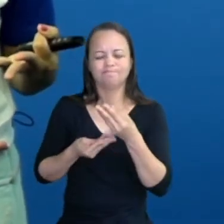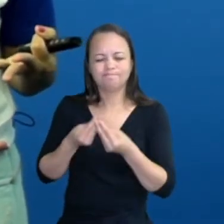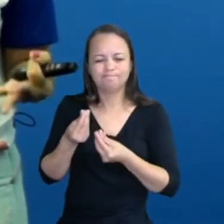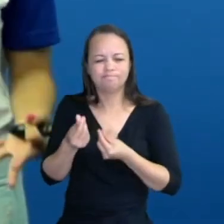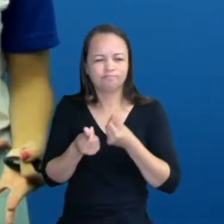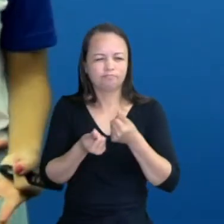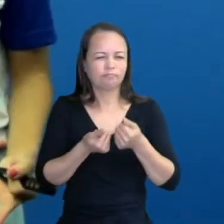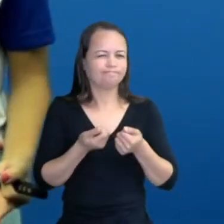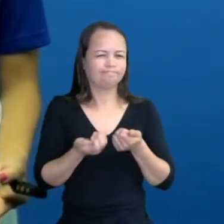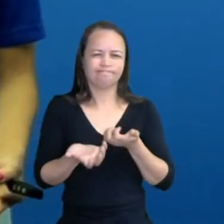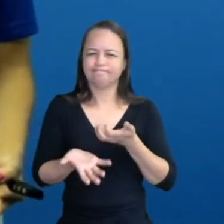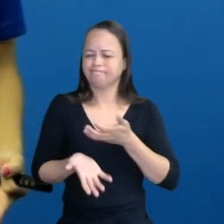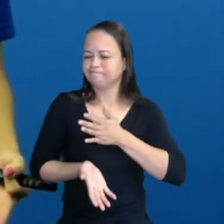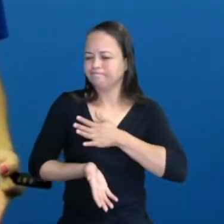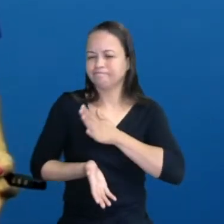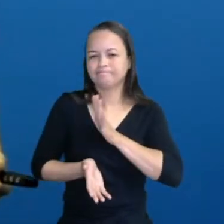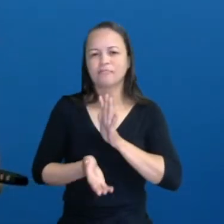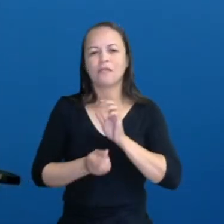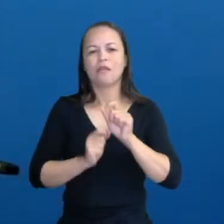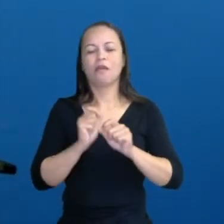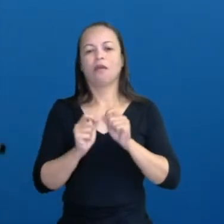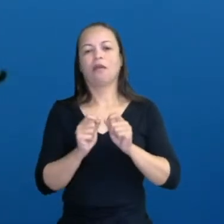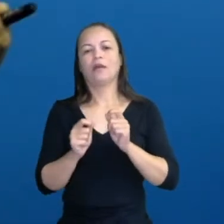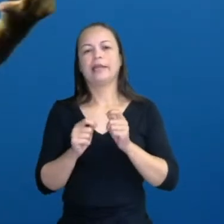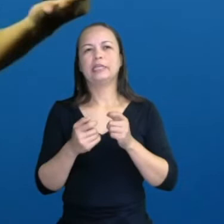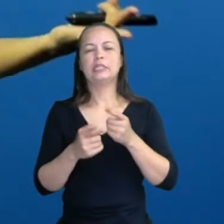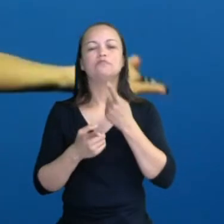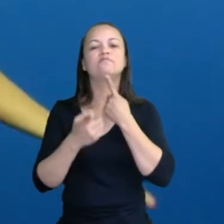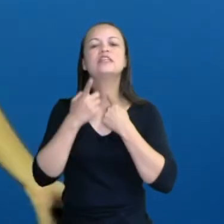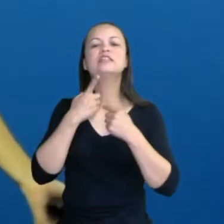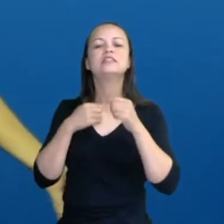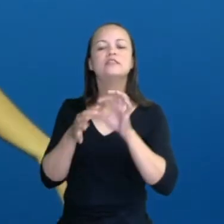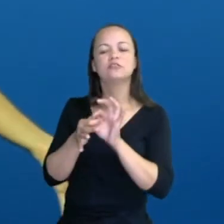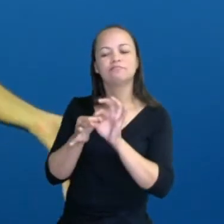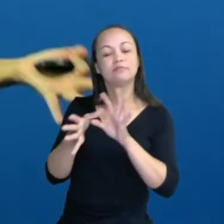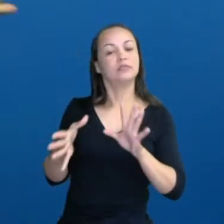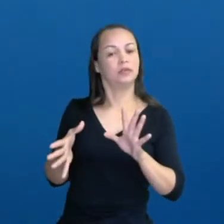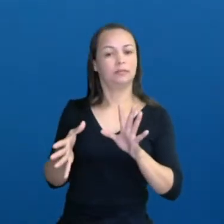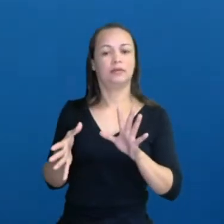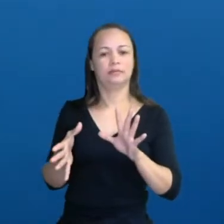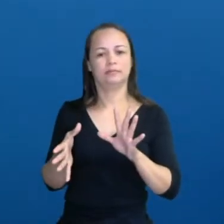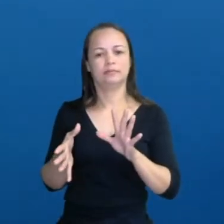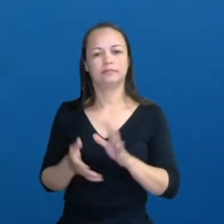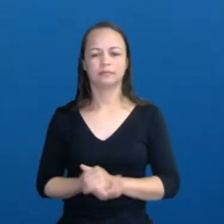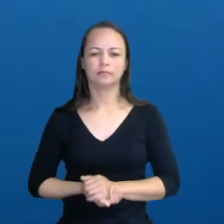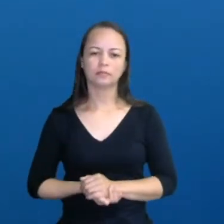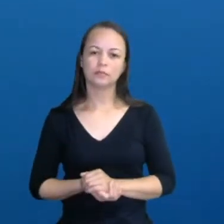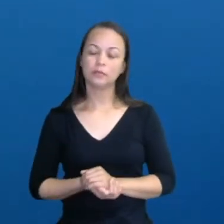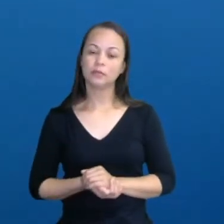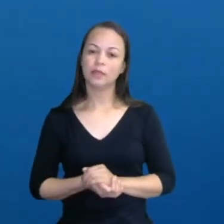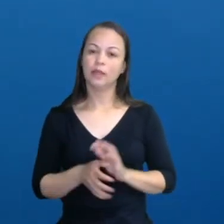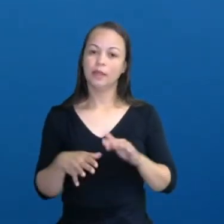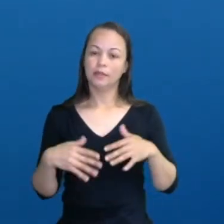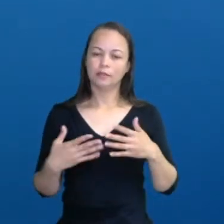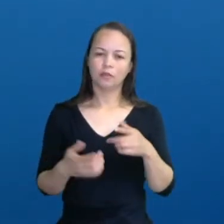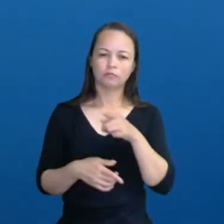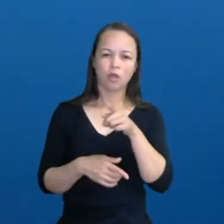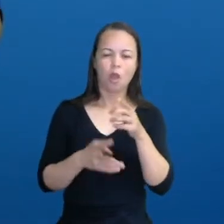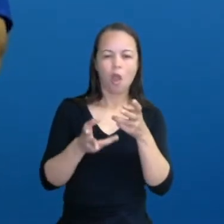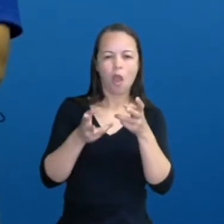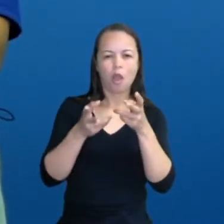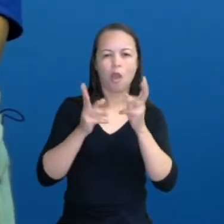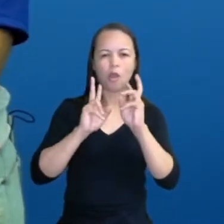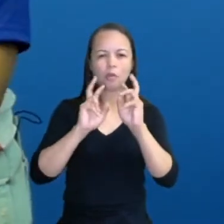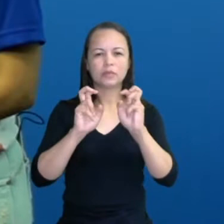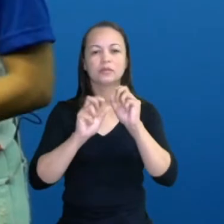insatisfação e esse desejo de liberdade. Então, pessoal, observem que a